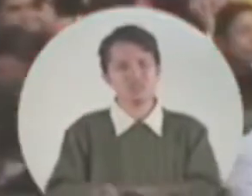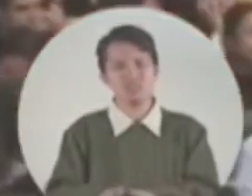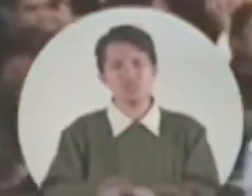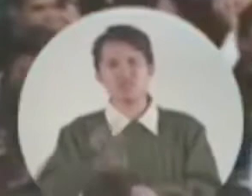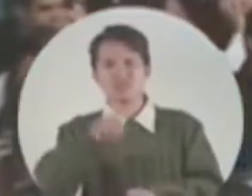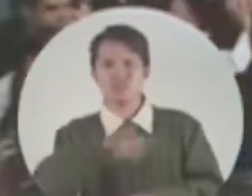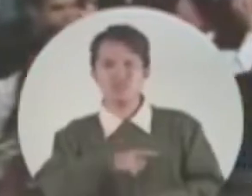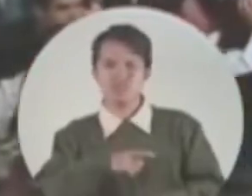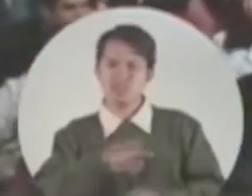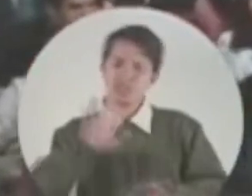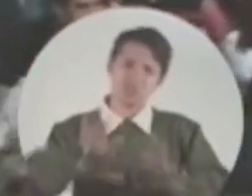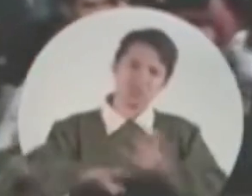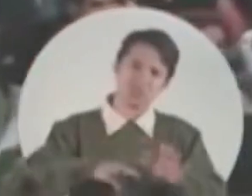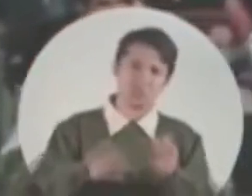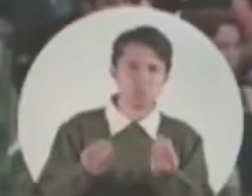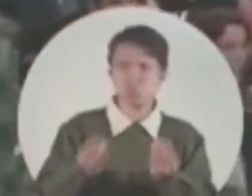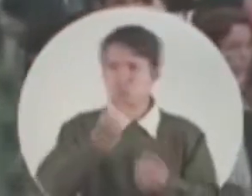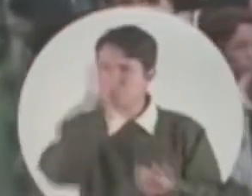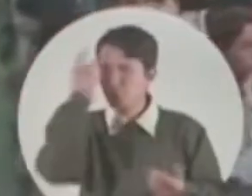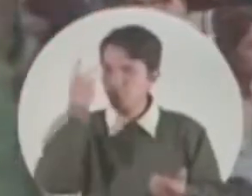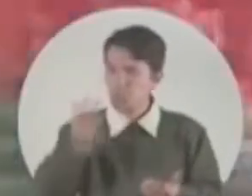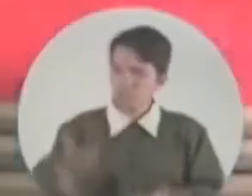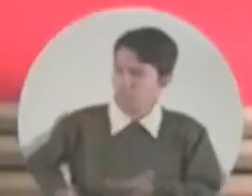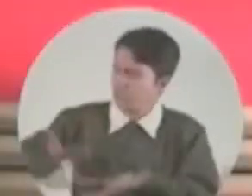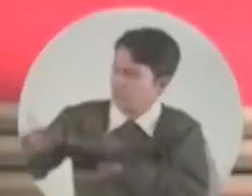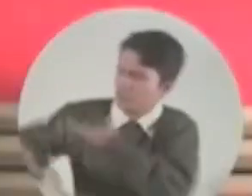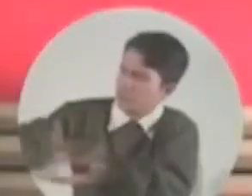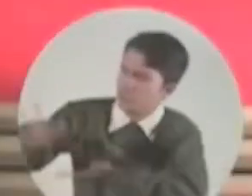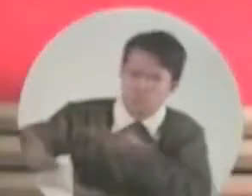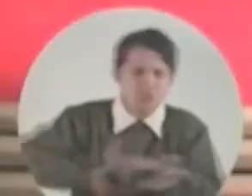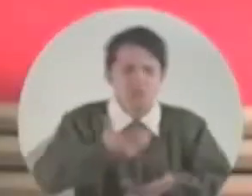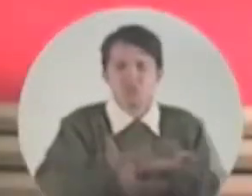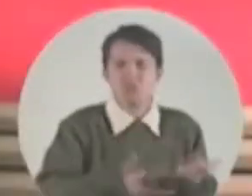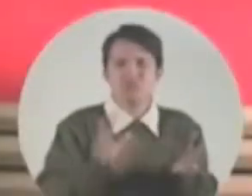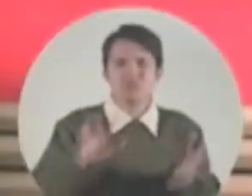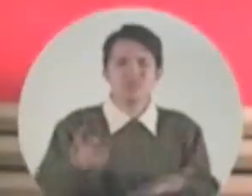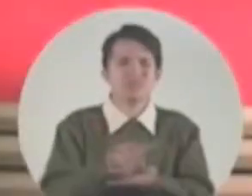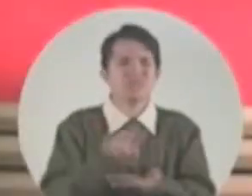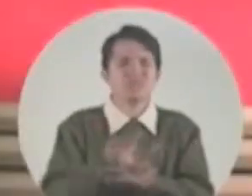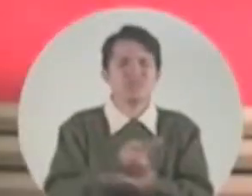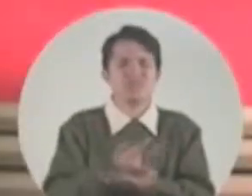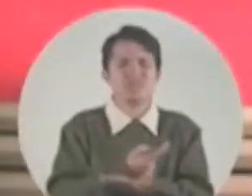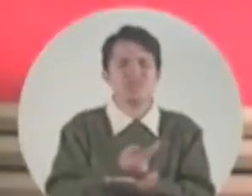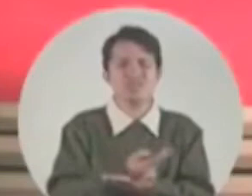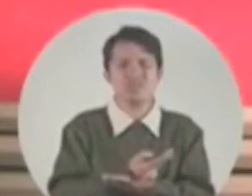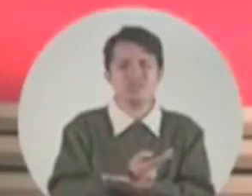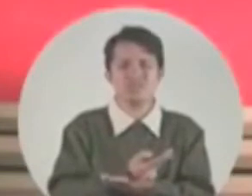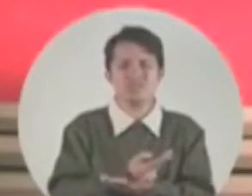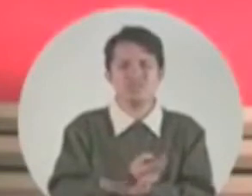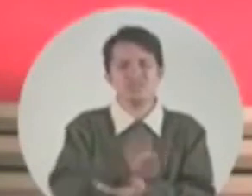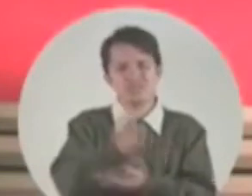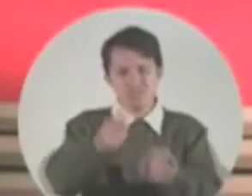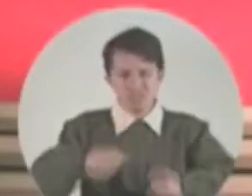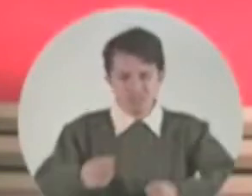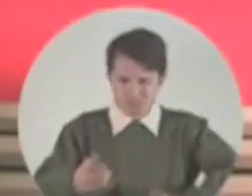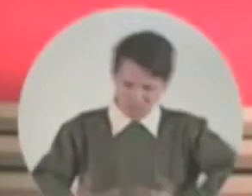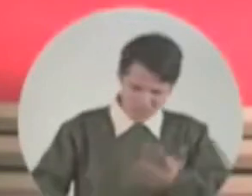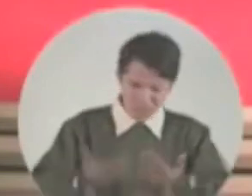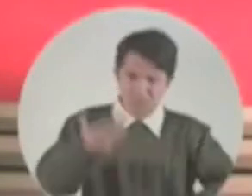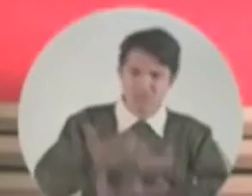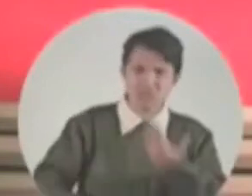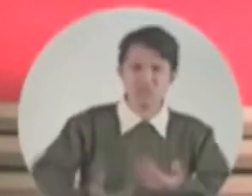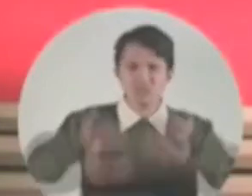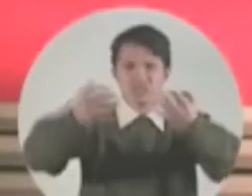humildade. Tuas mãos estão prontas para servir para qualquer coisa?